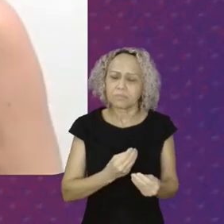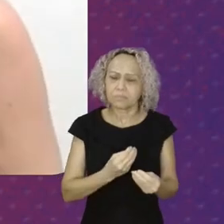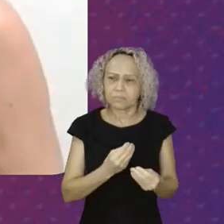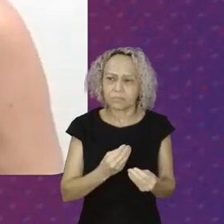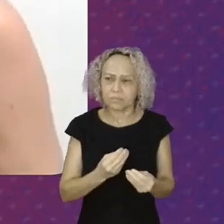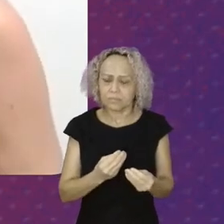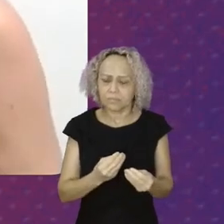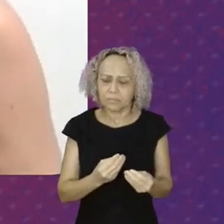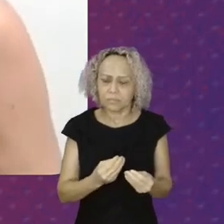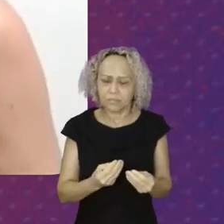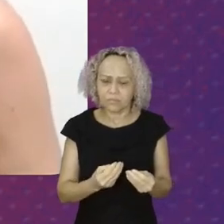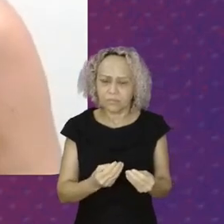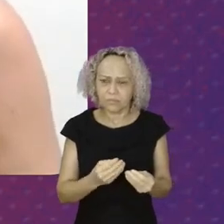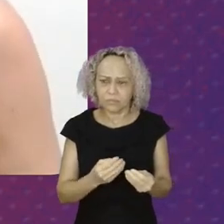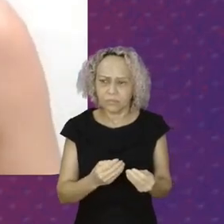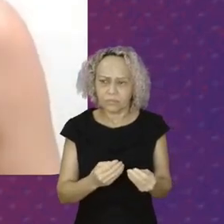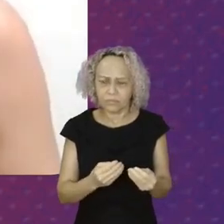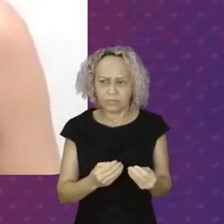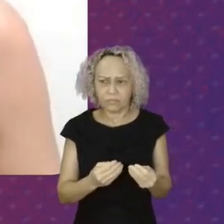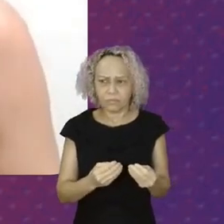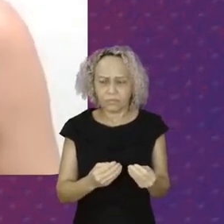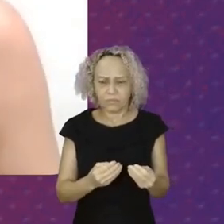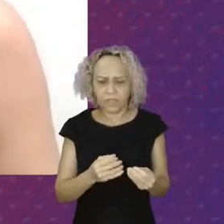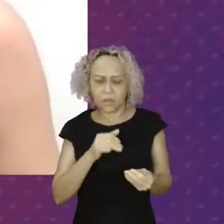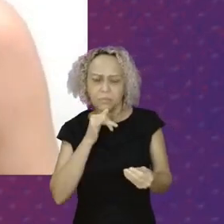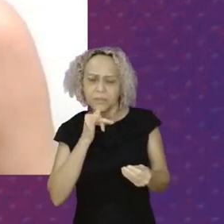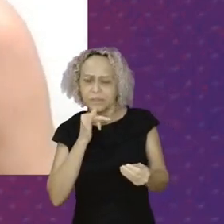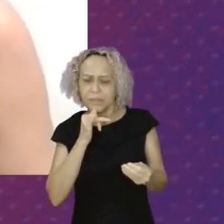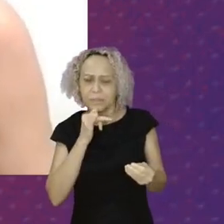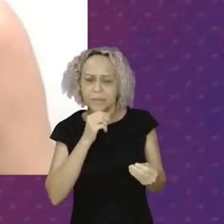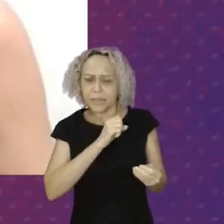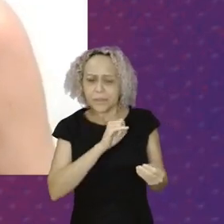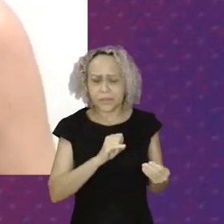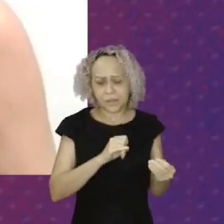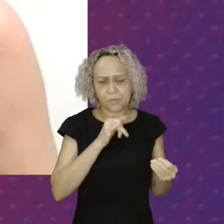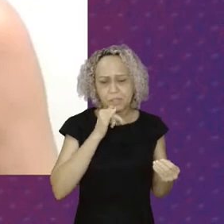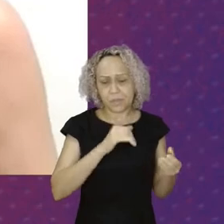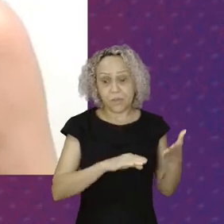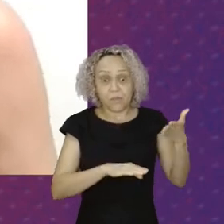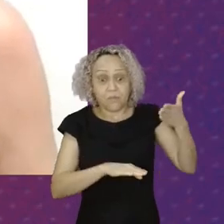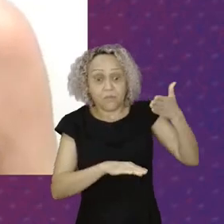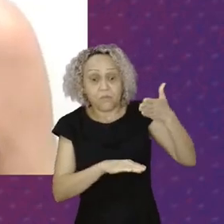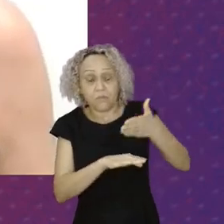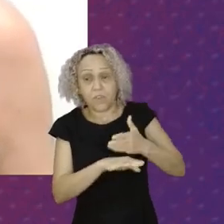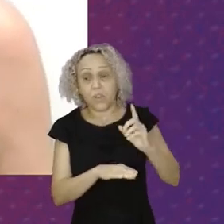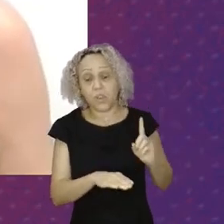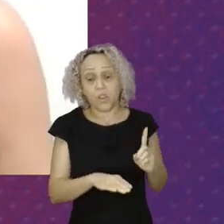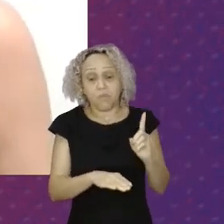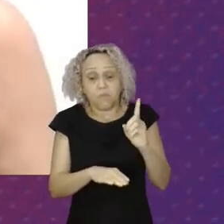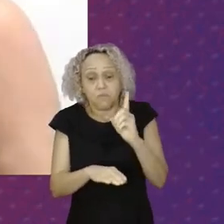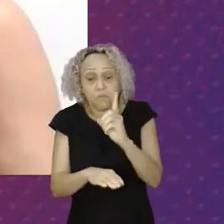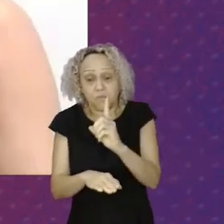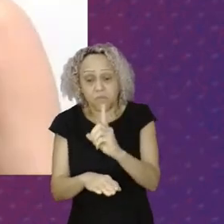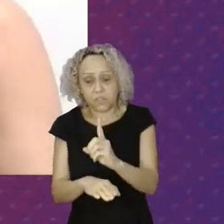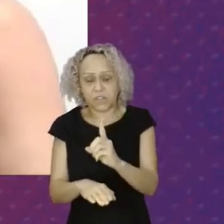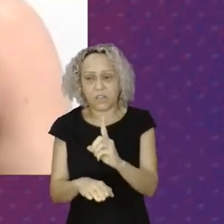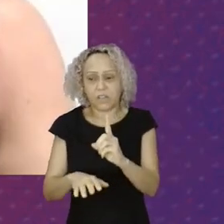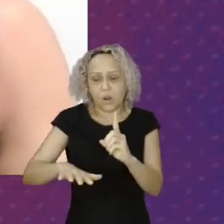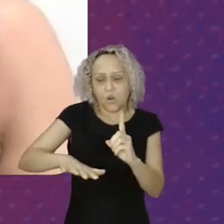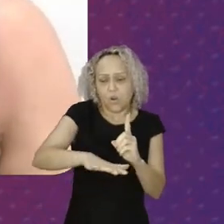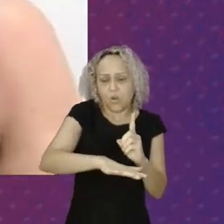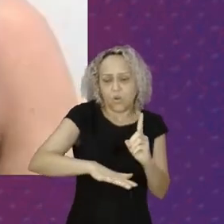que eu certamente refutarei, ou me manterei nele